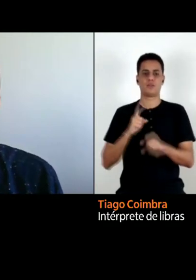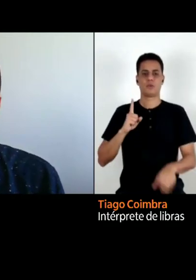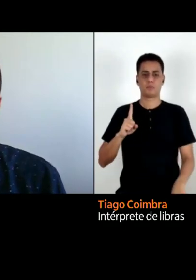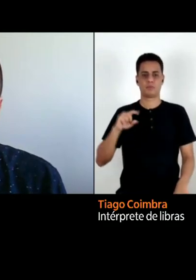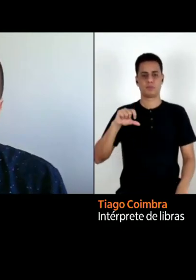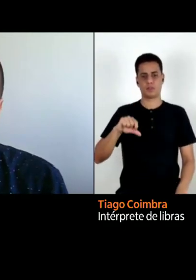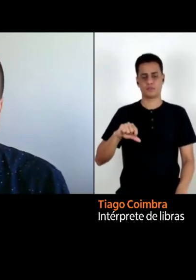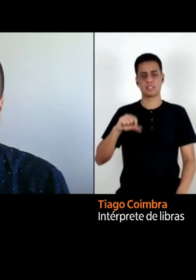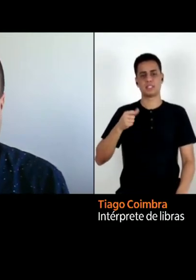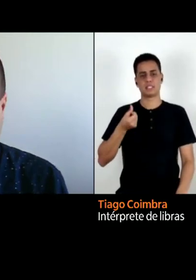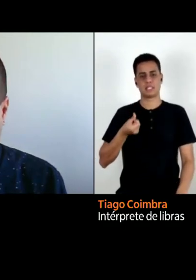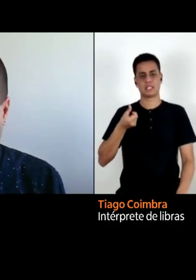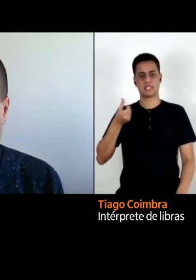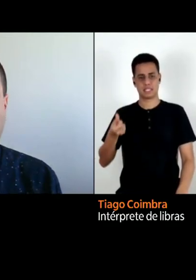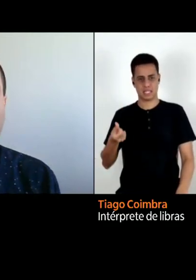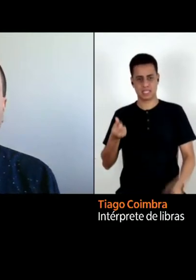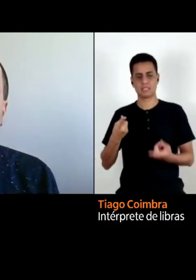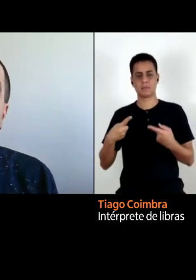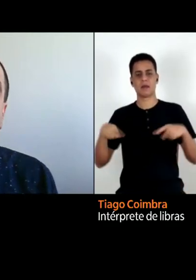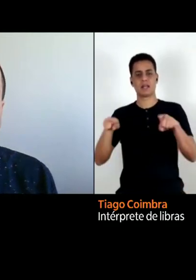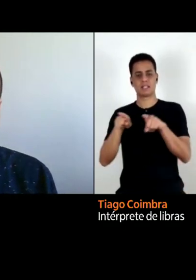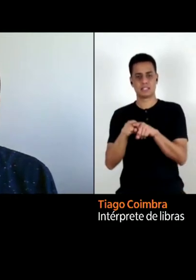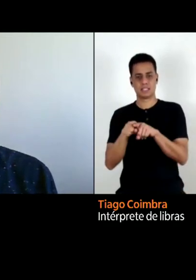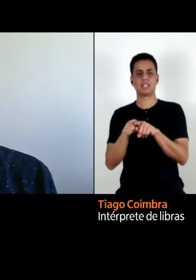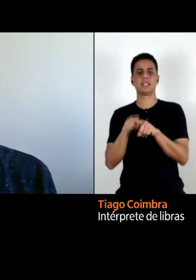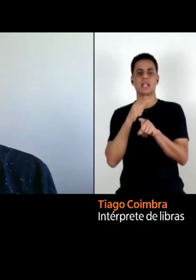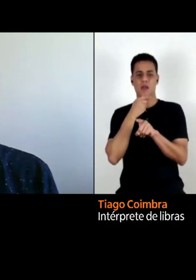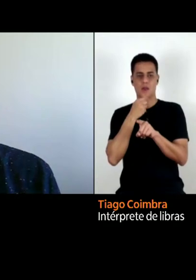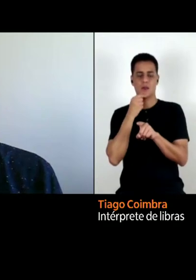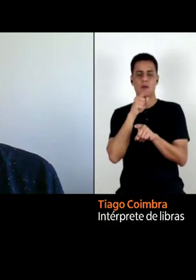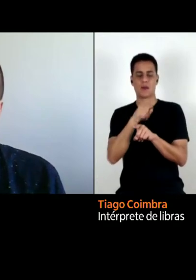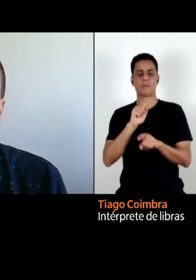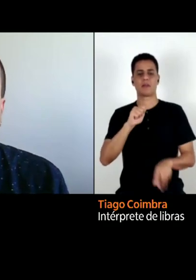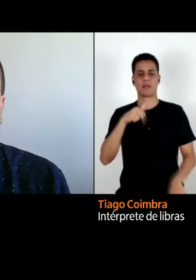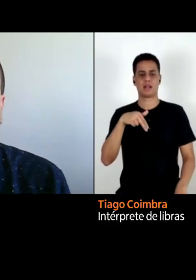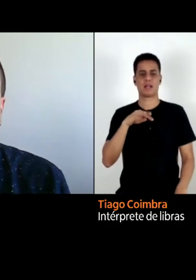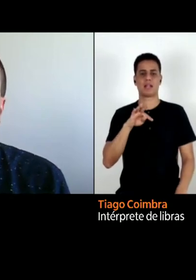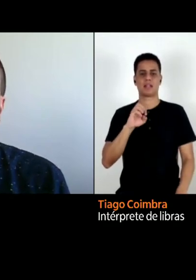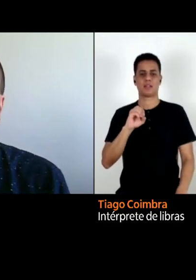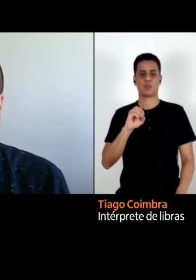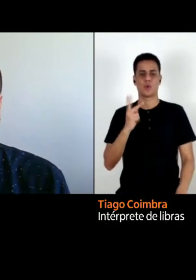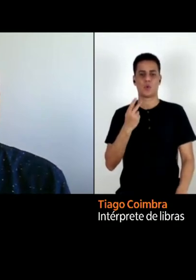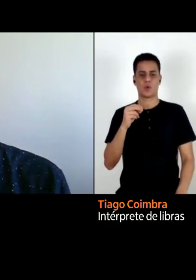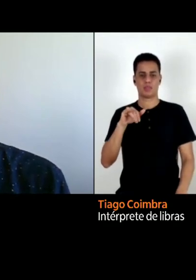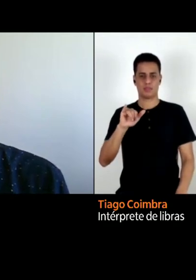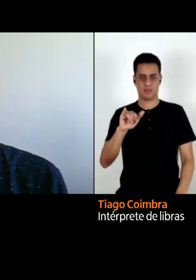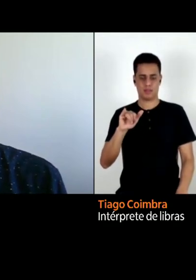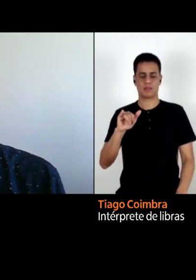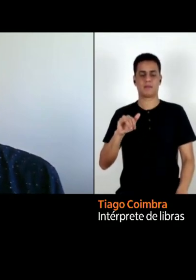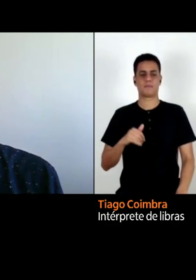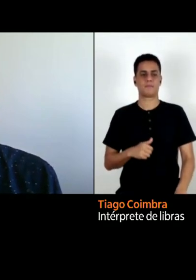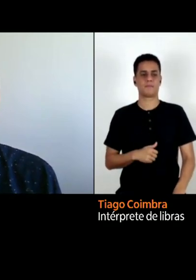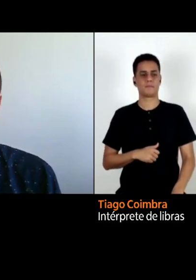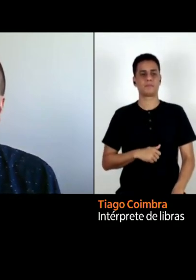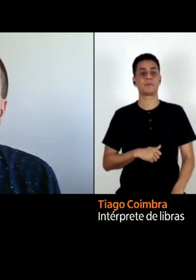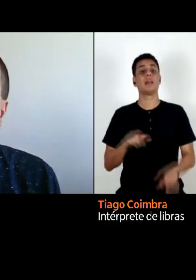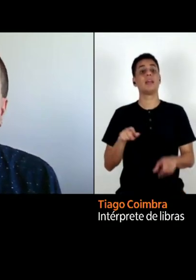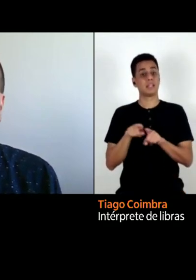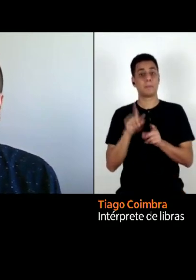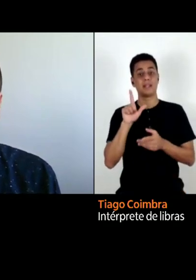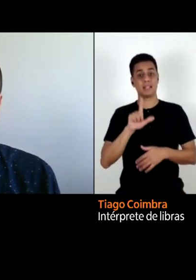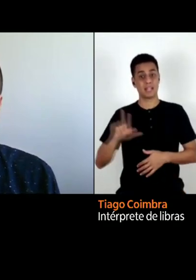co-realizado com Anthony Balch. Ainda na literatura, temos a colagem de notícias e mitos